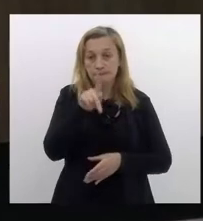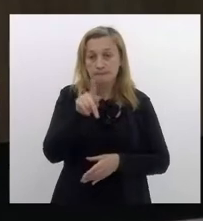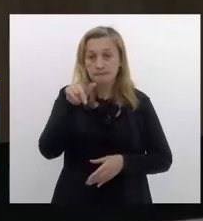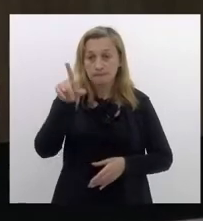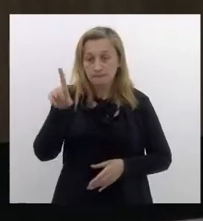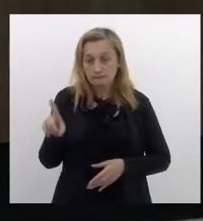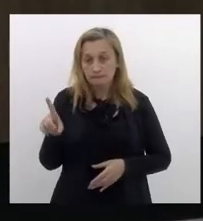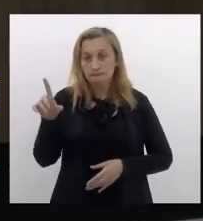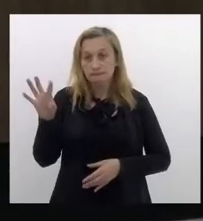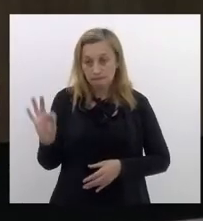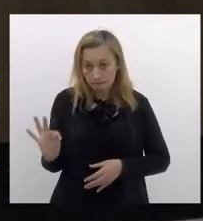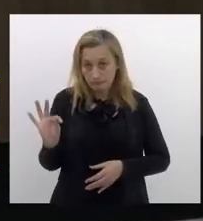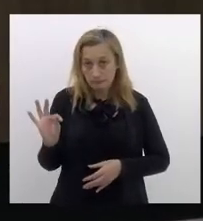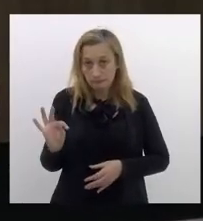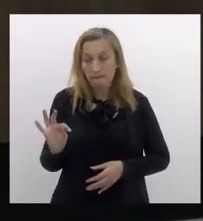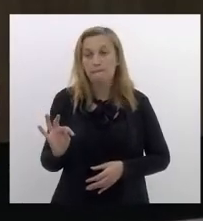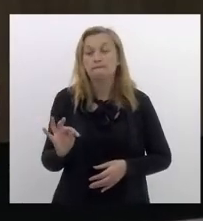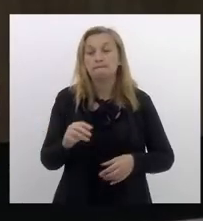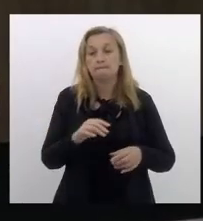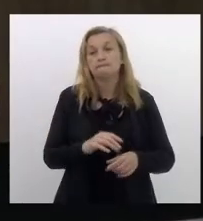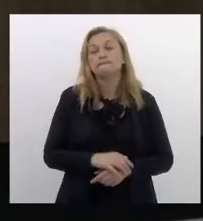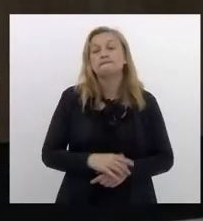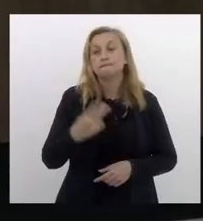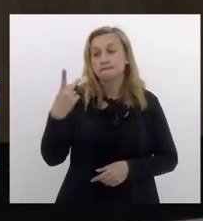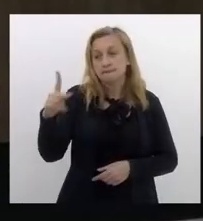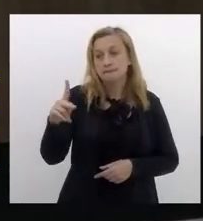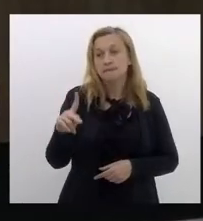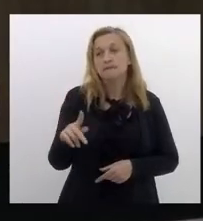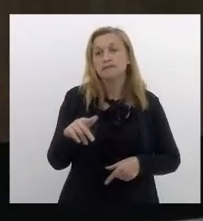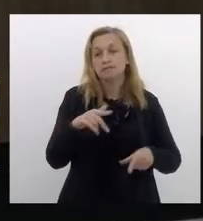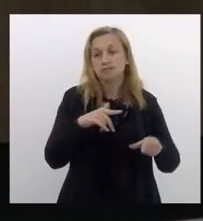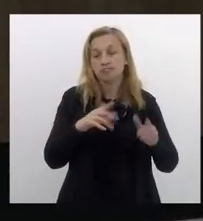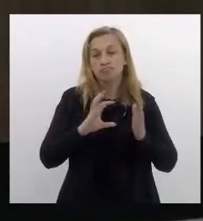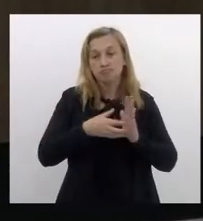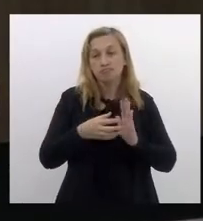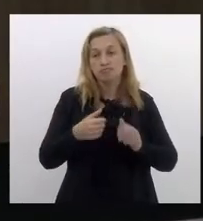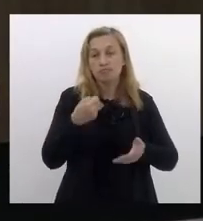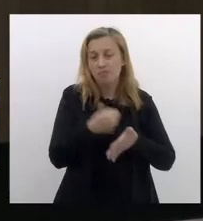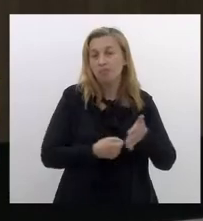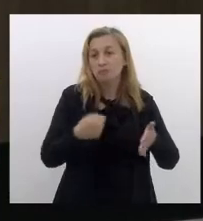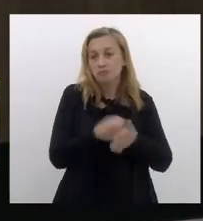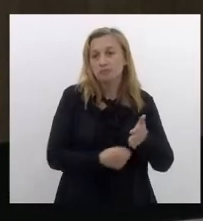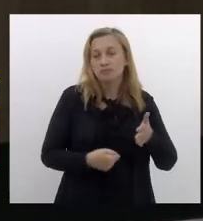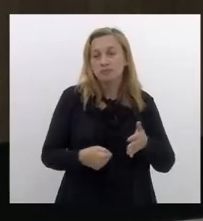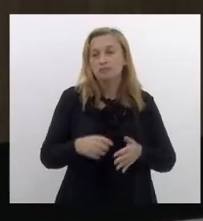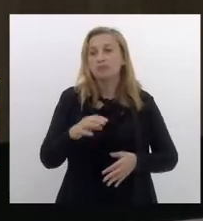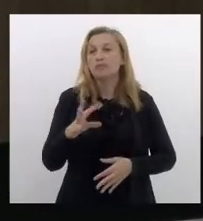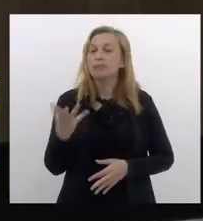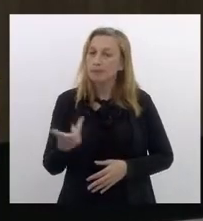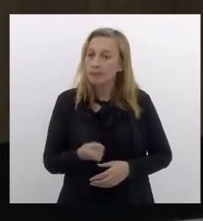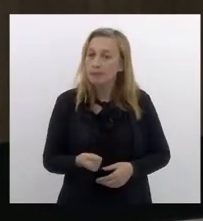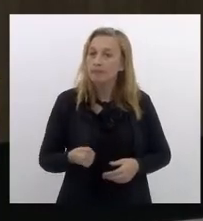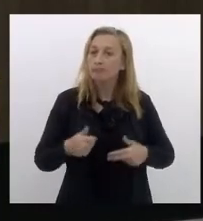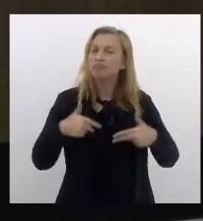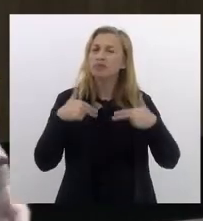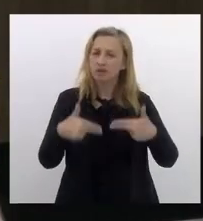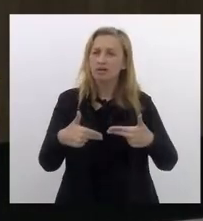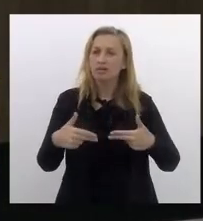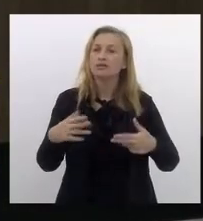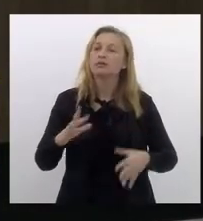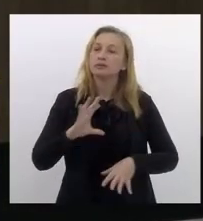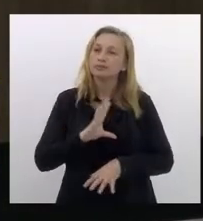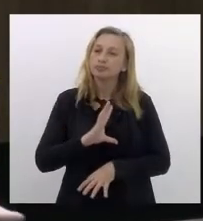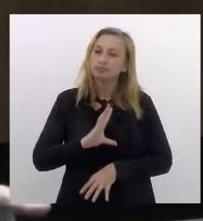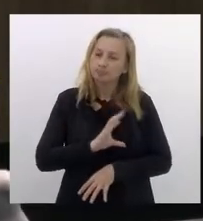4 cadeiras em Niterói, do Partido Democrático Trabalhista, o seu partido. Lutou muito por aquela cadeira, fez uma campanha militante, uma campanha apaixonada. Aliás, ele